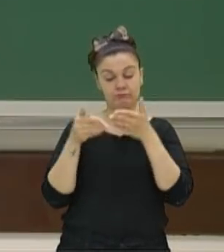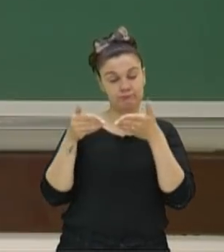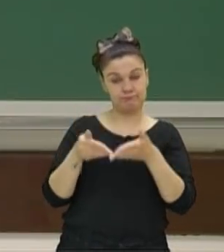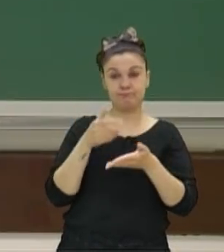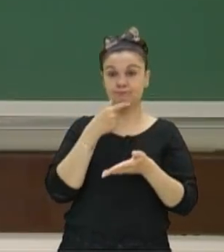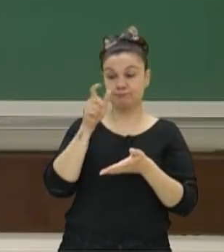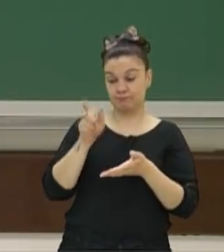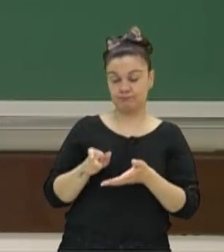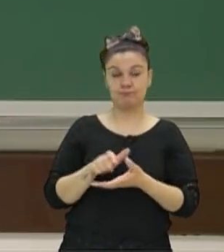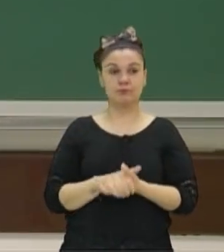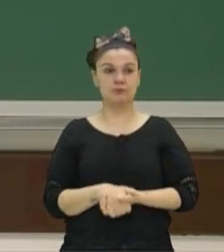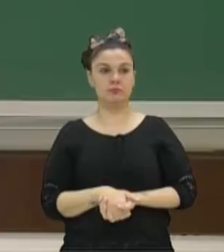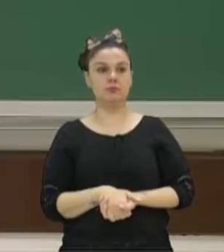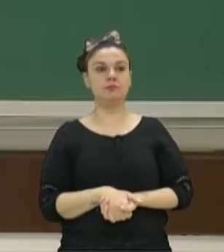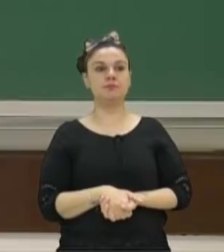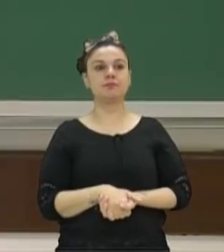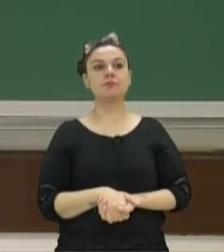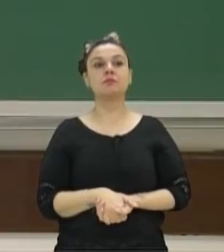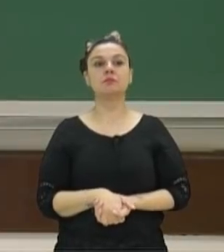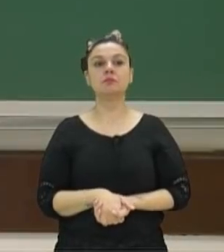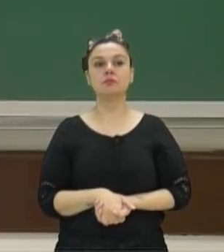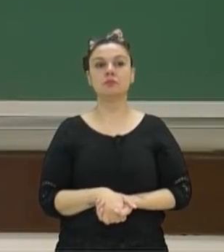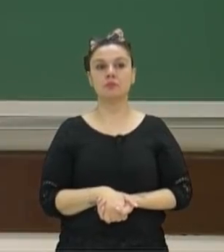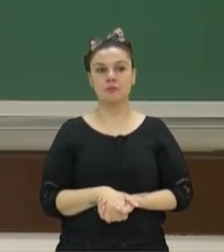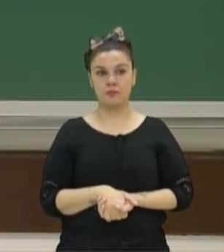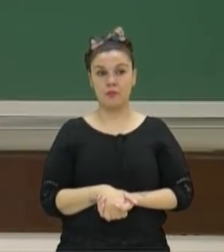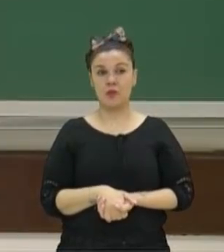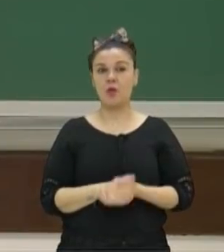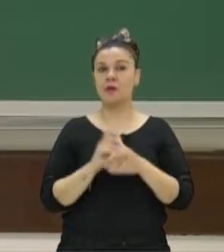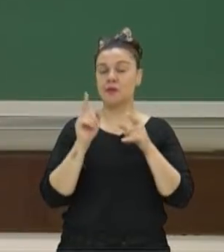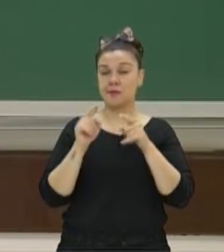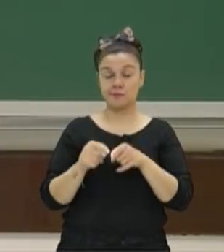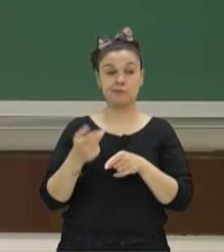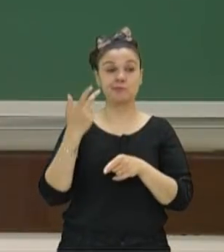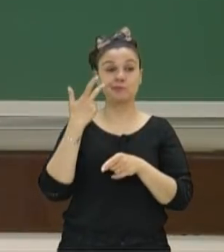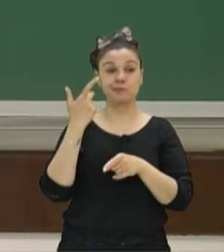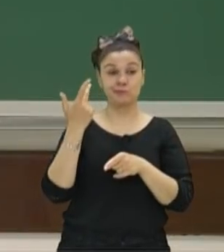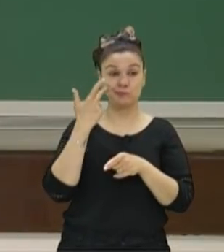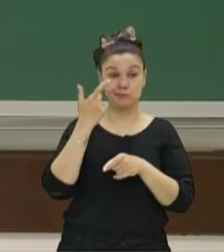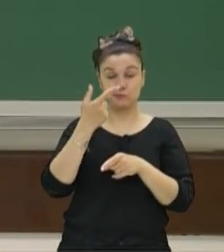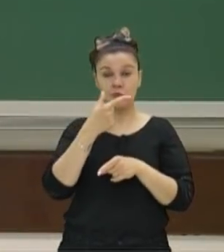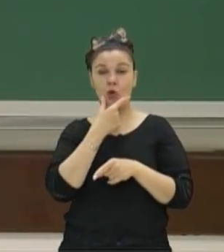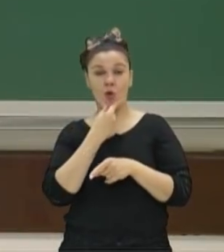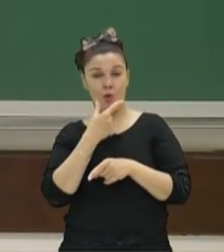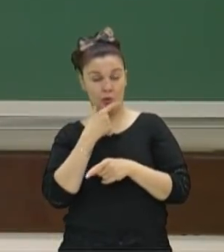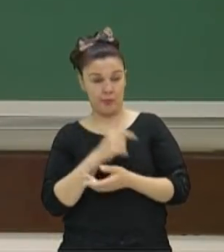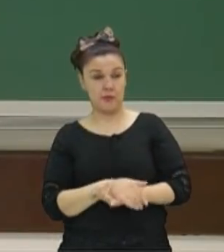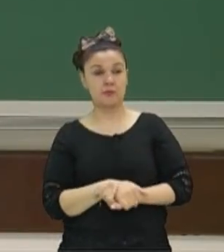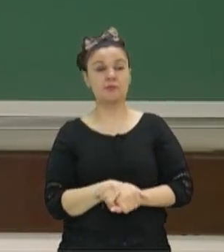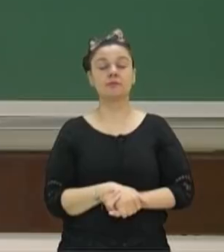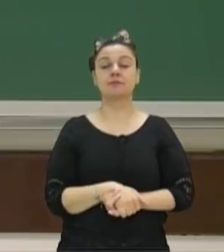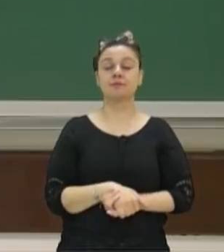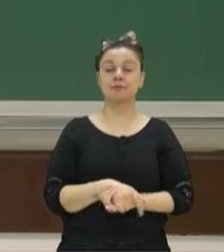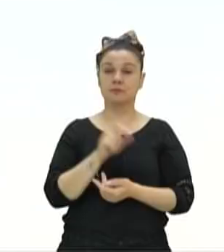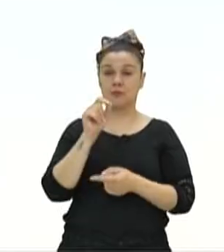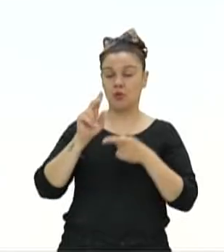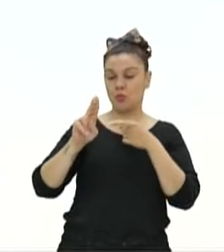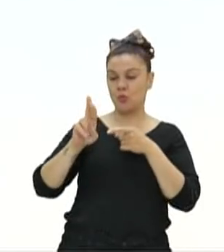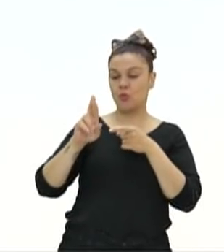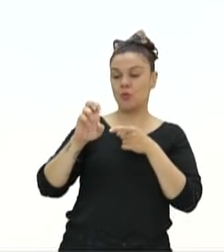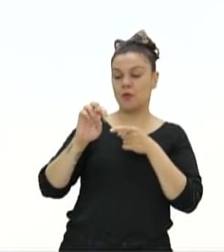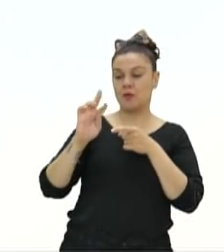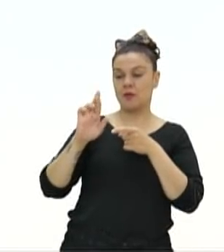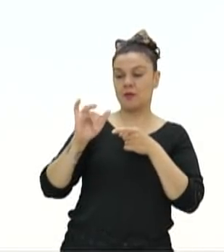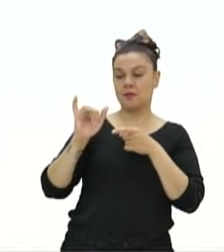genital masculino. Então, olha só, uma doença que é bem comum, tá, entre meninos, né, e homens é a